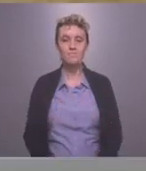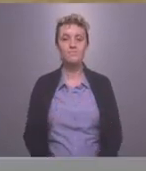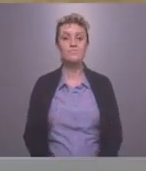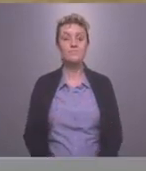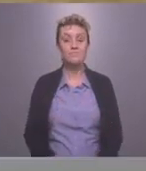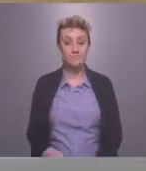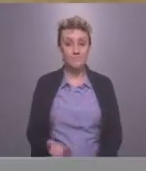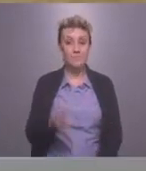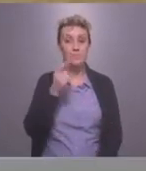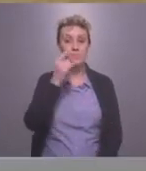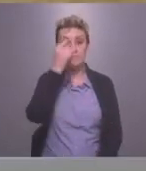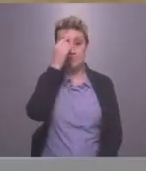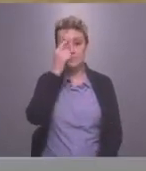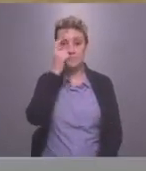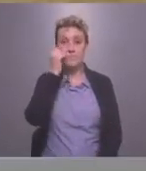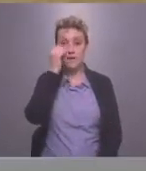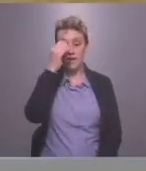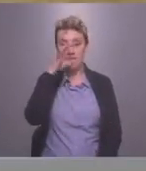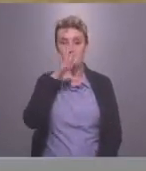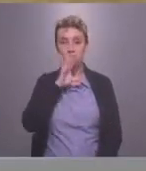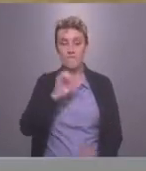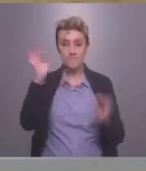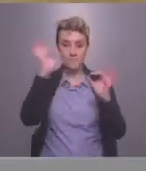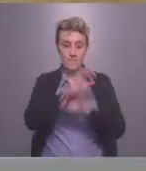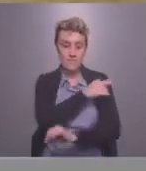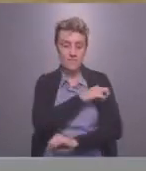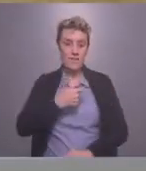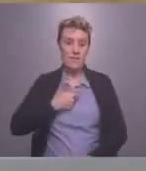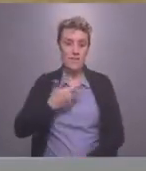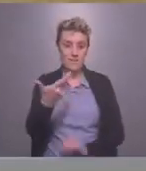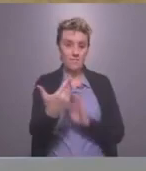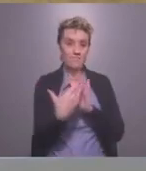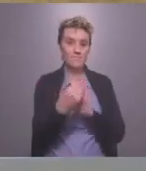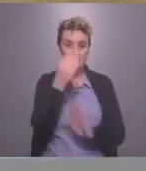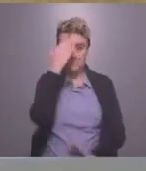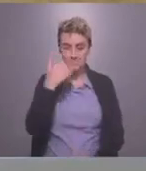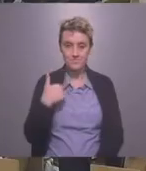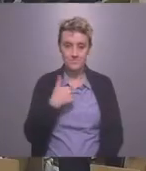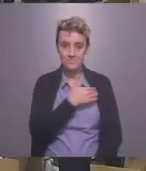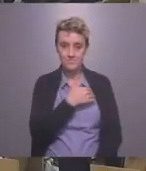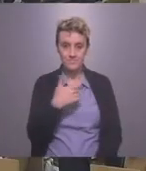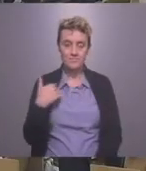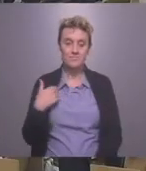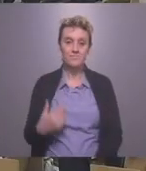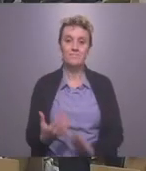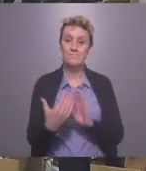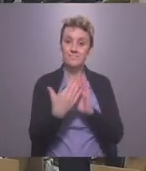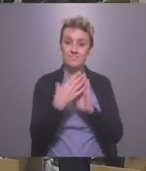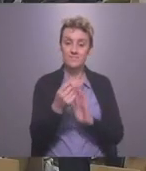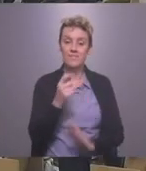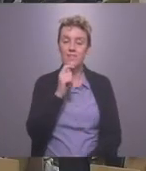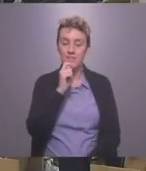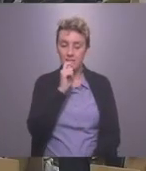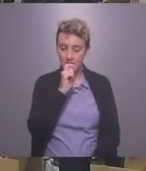Em nome do Pai, do Filho e do Espírito Santo.